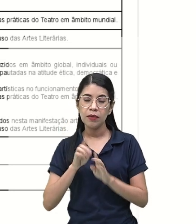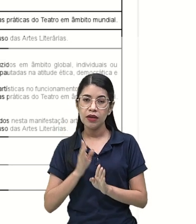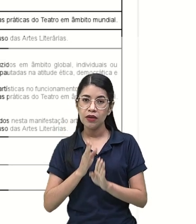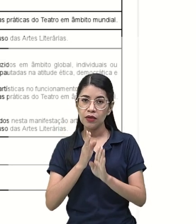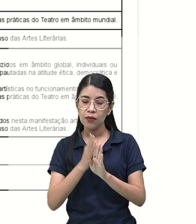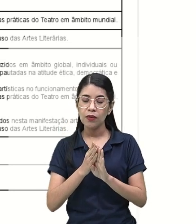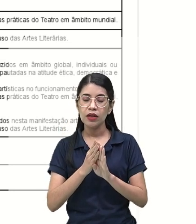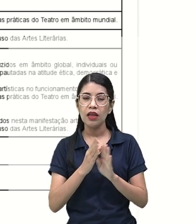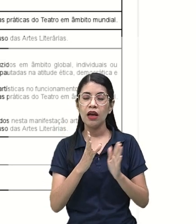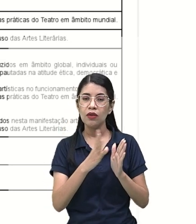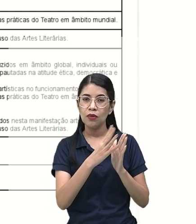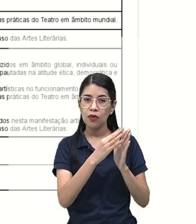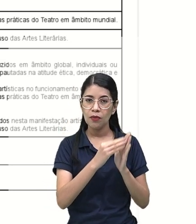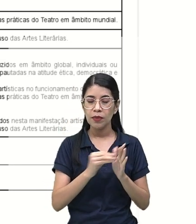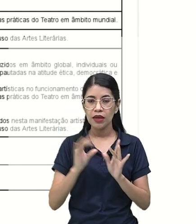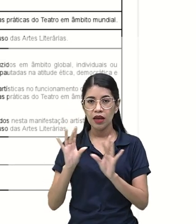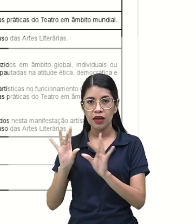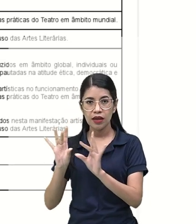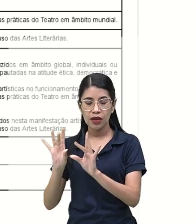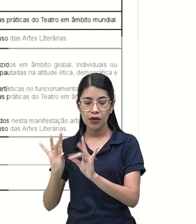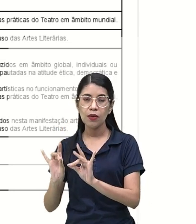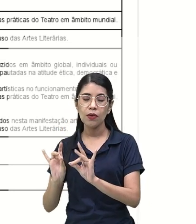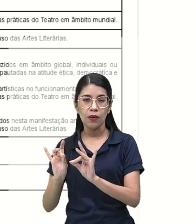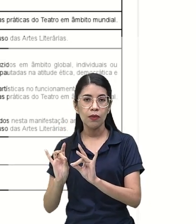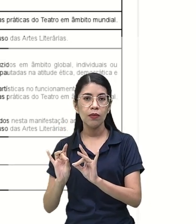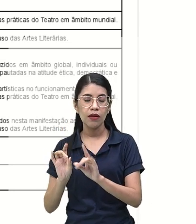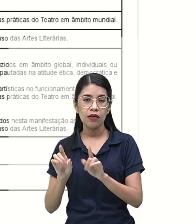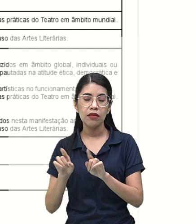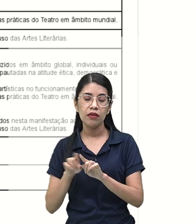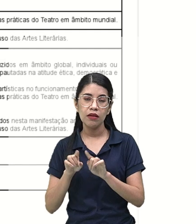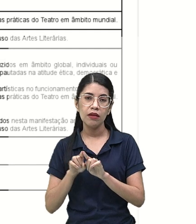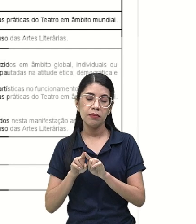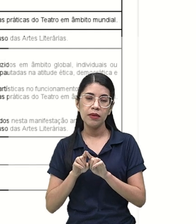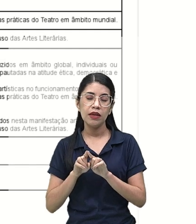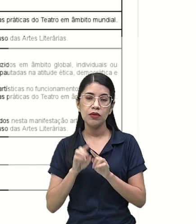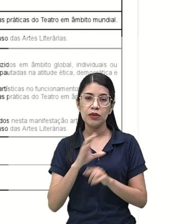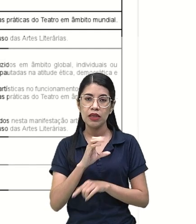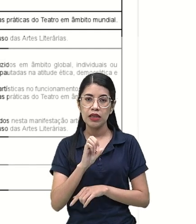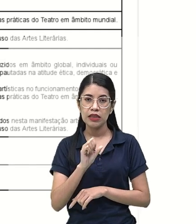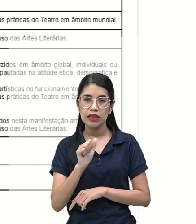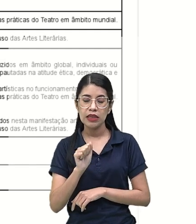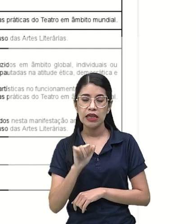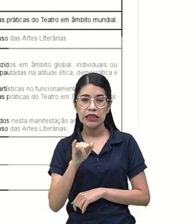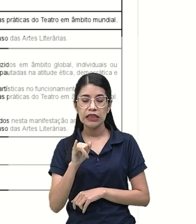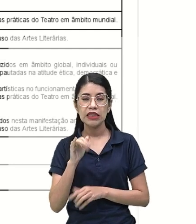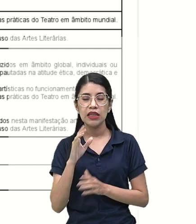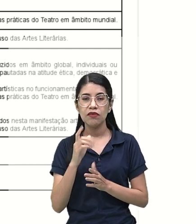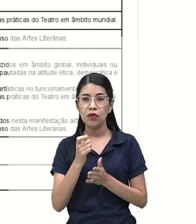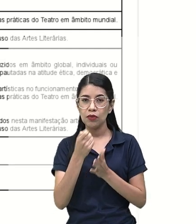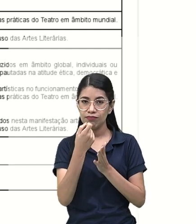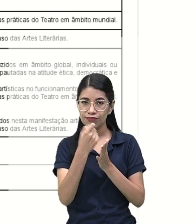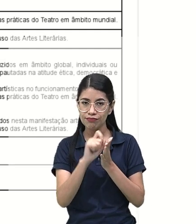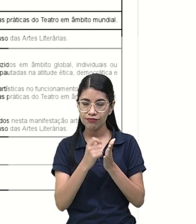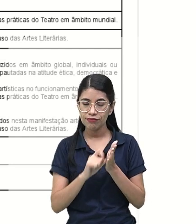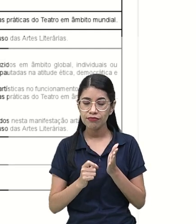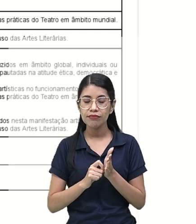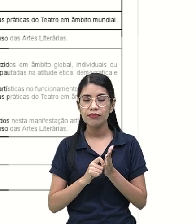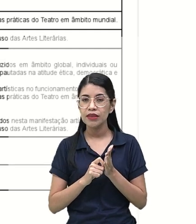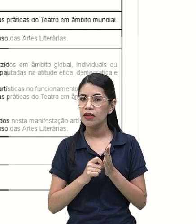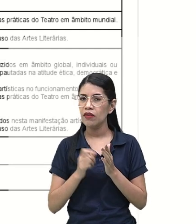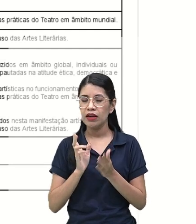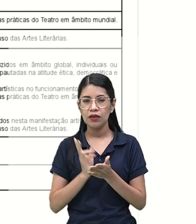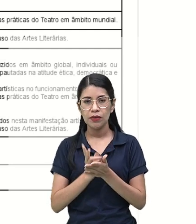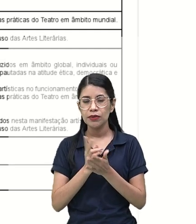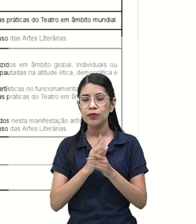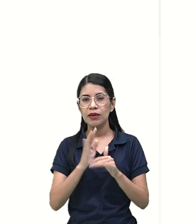Ctrl+C, Ctrl+V lá do CSA ou copiar, no caso de preenchimento à mão, a caneta, tá bom? E assim sucessivamente,